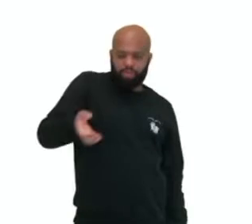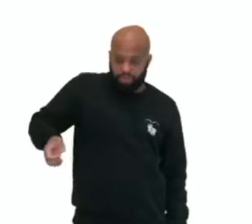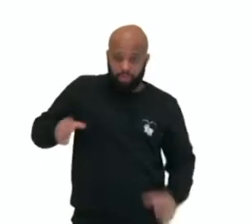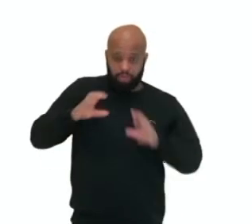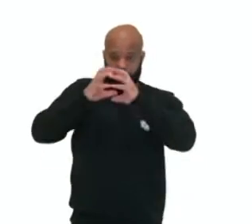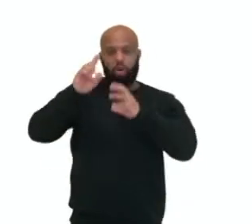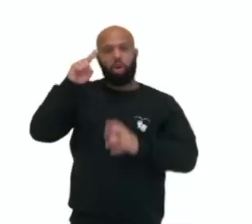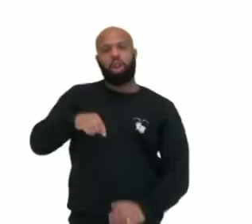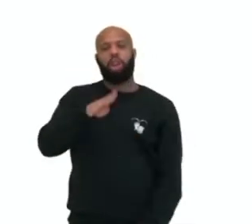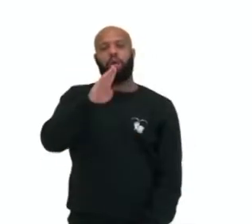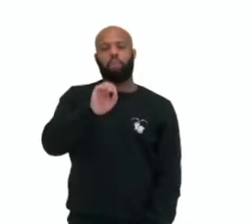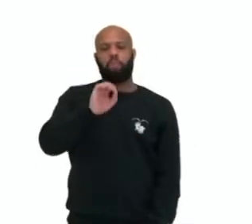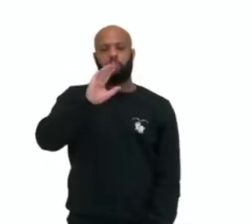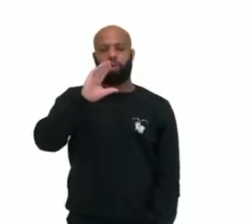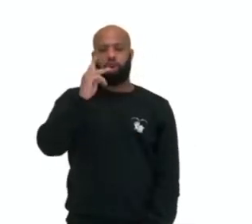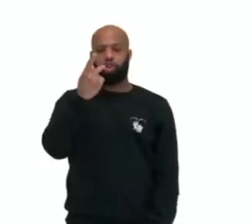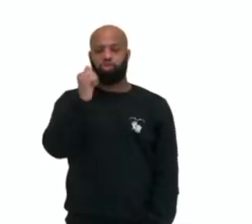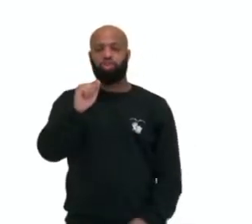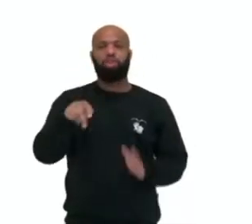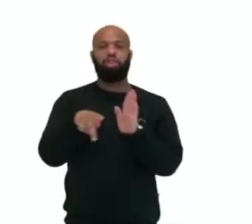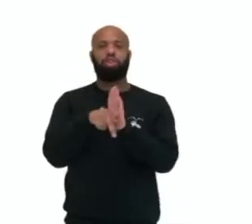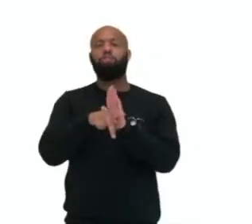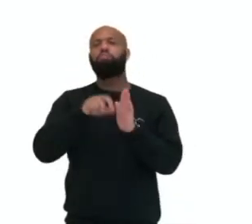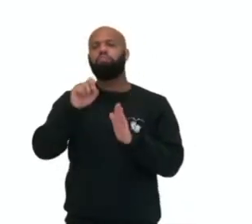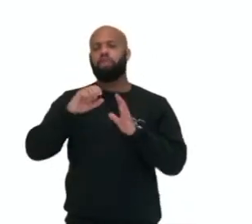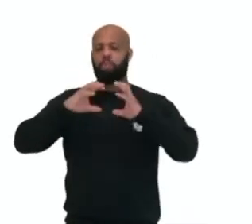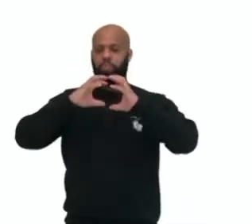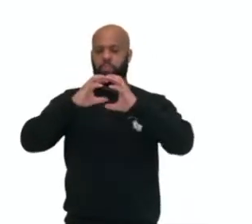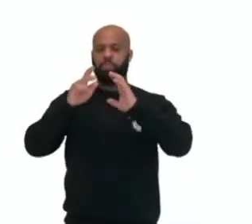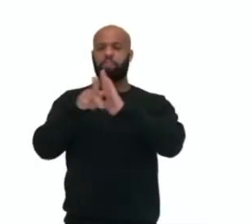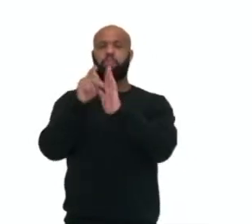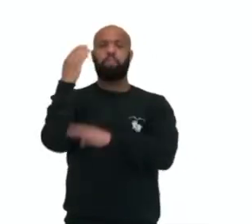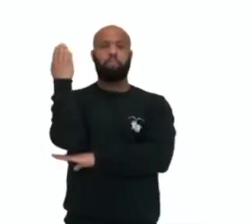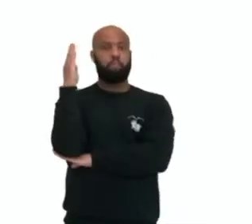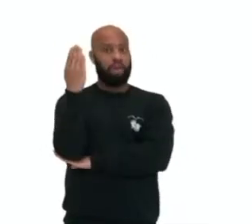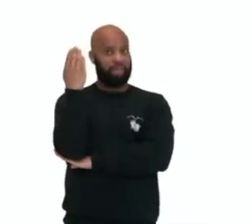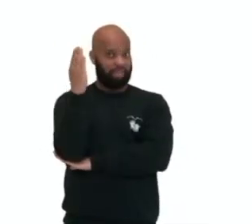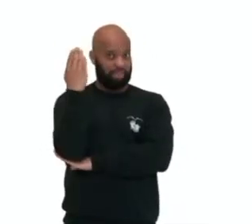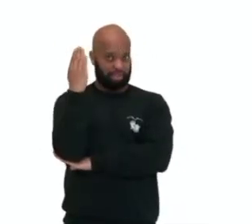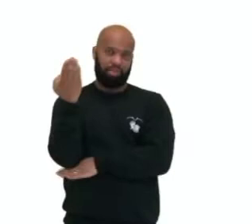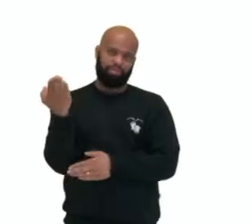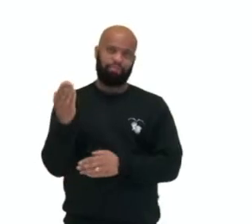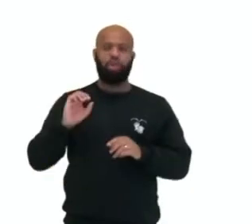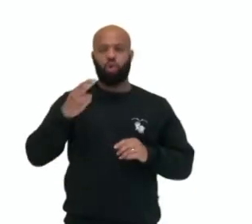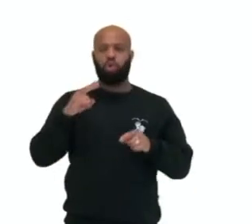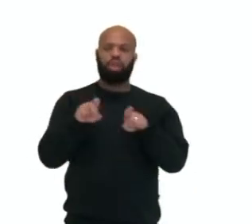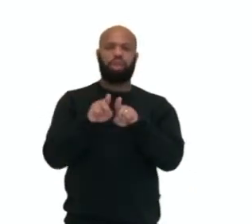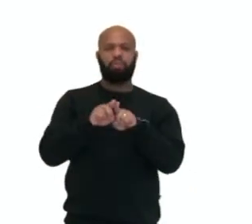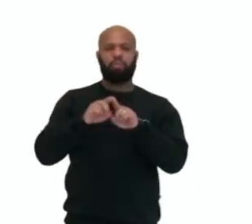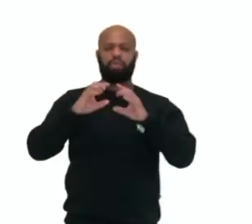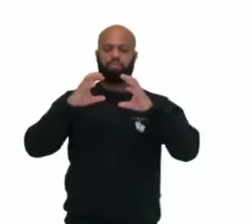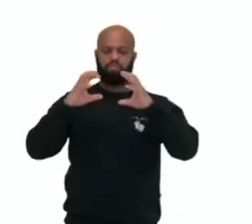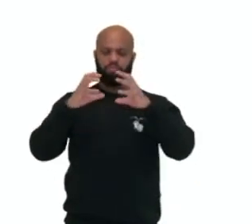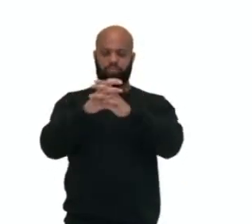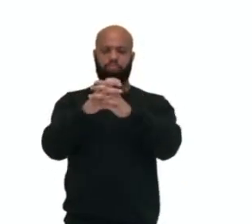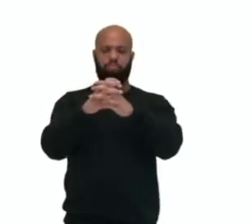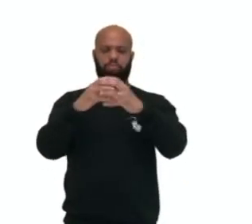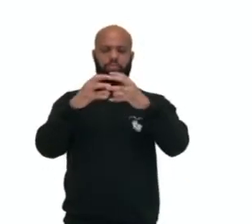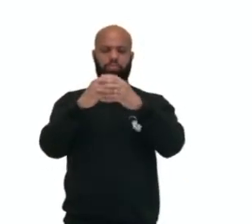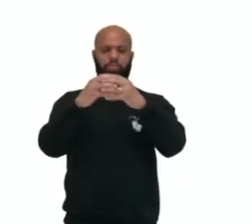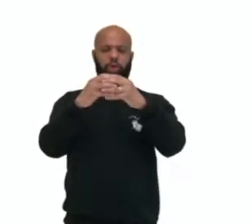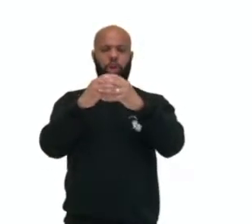De madeira ou resina sintética em um alvo, que é uma bolinha menor chamada de